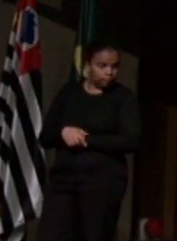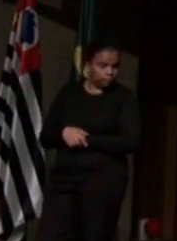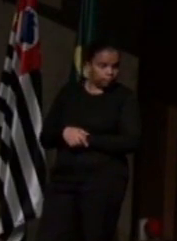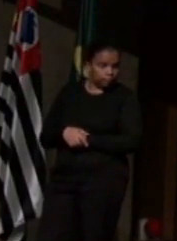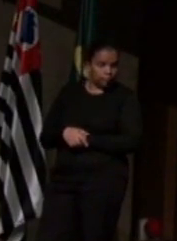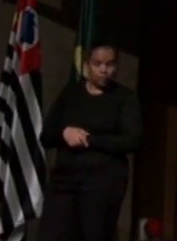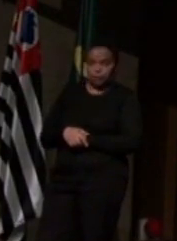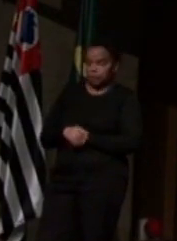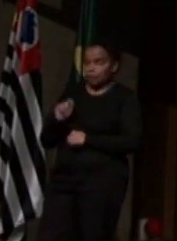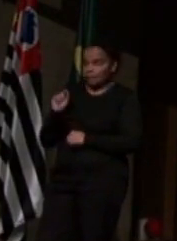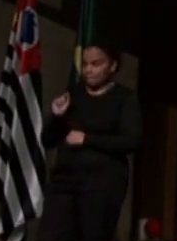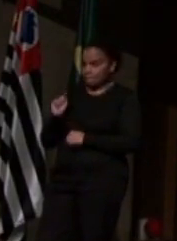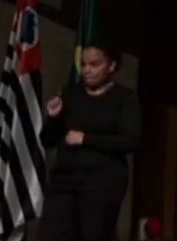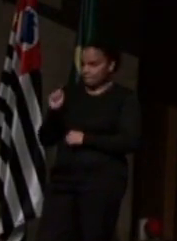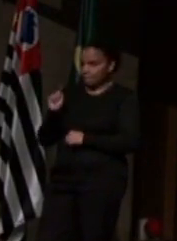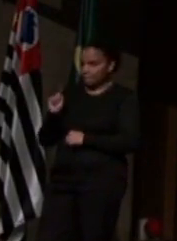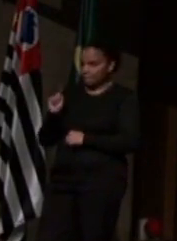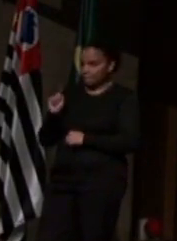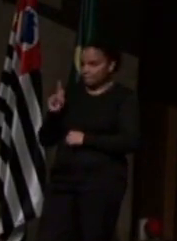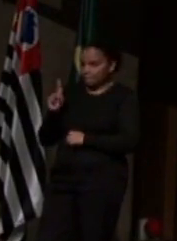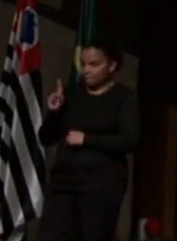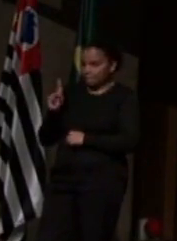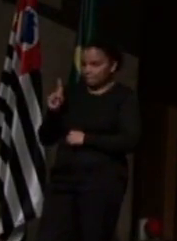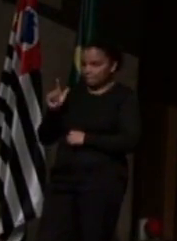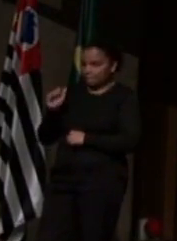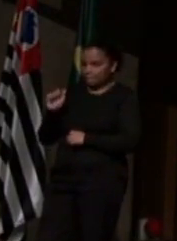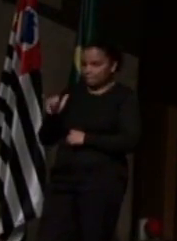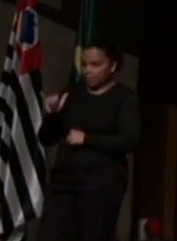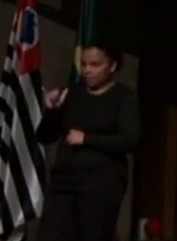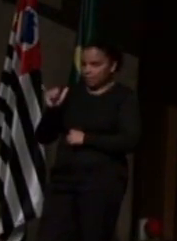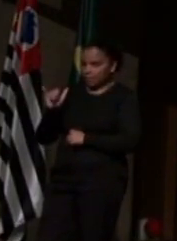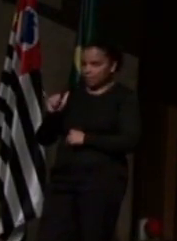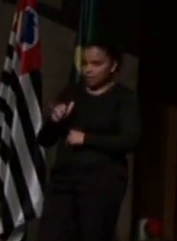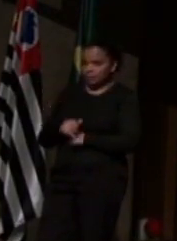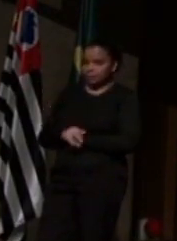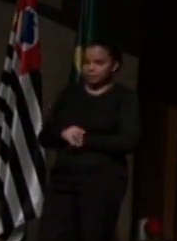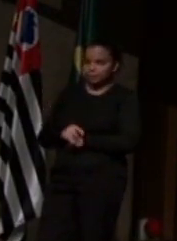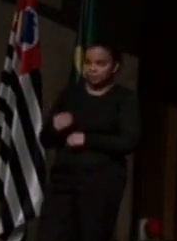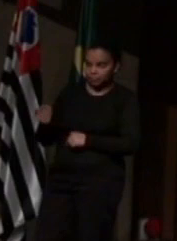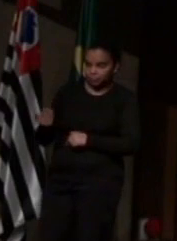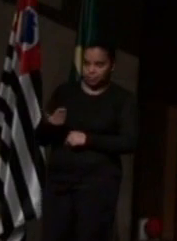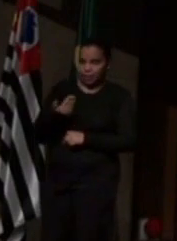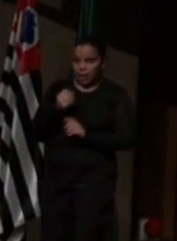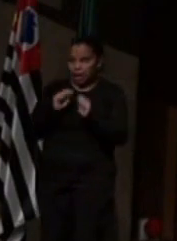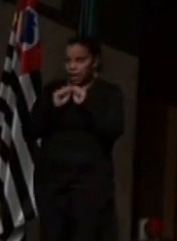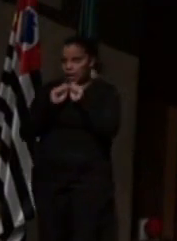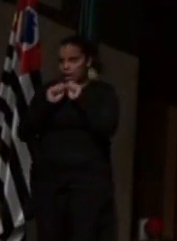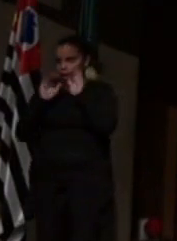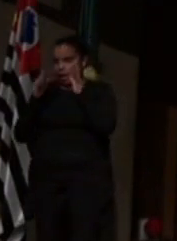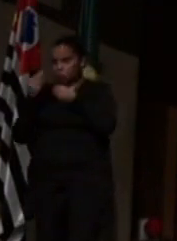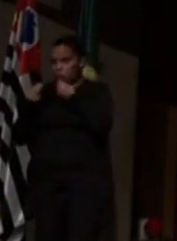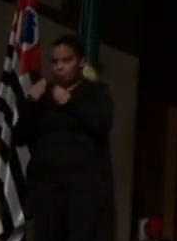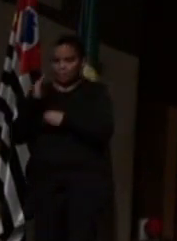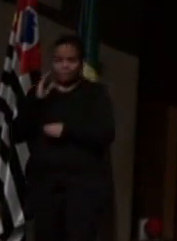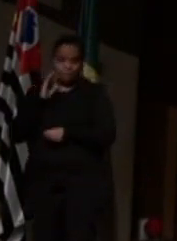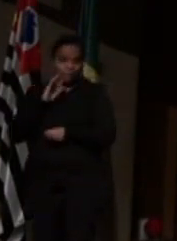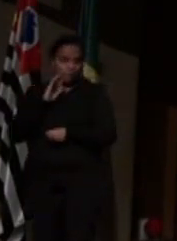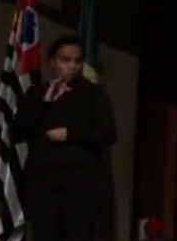Vou dar um play aqui. Isso daqui é rapidinho, vou passar alguns videozinhos para deixar para vocês bem claro como é